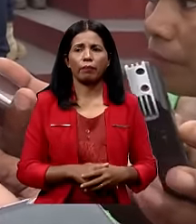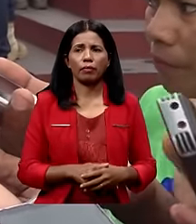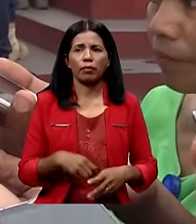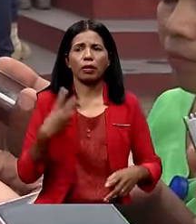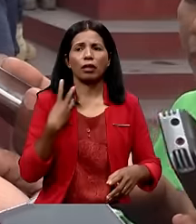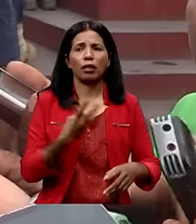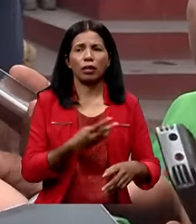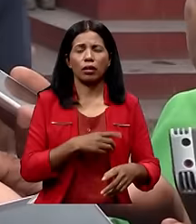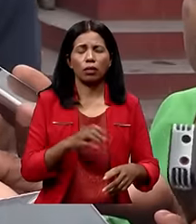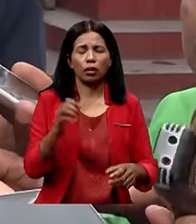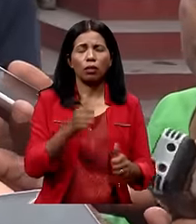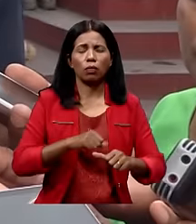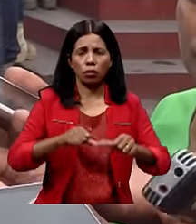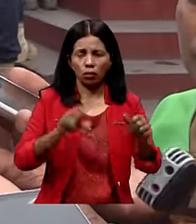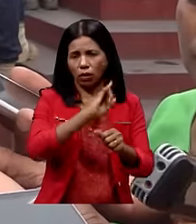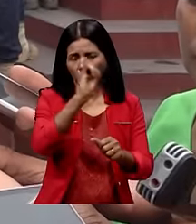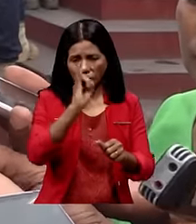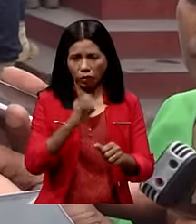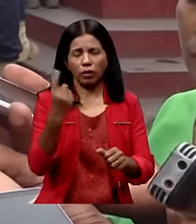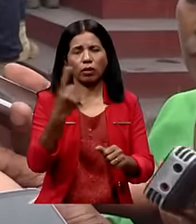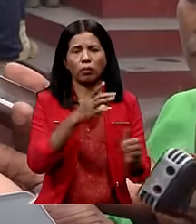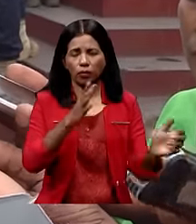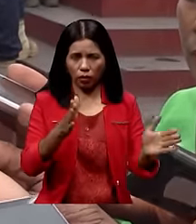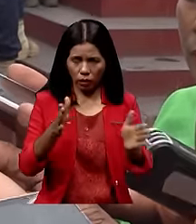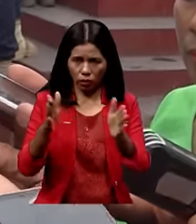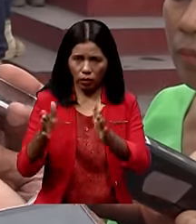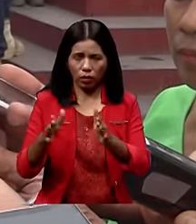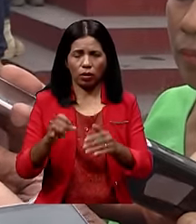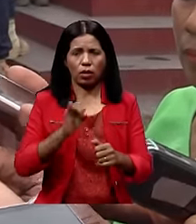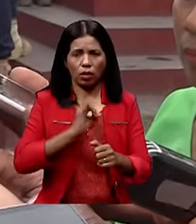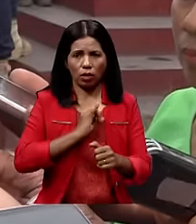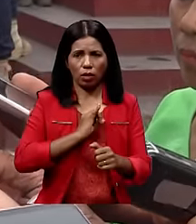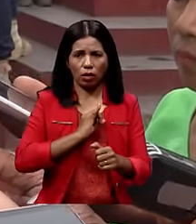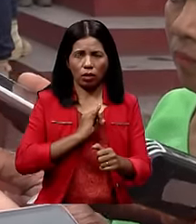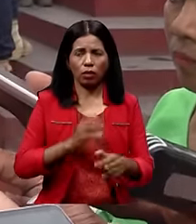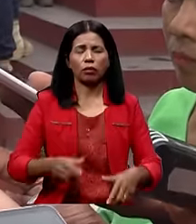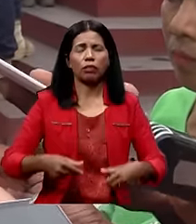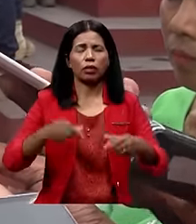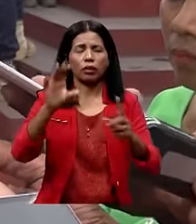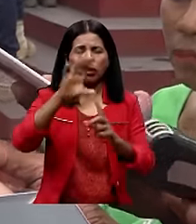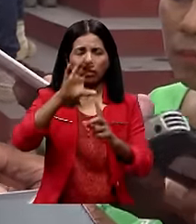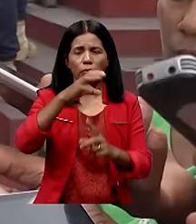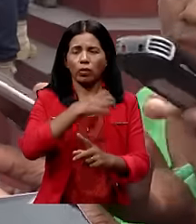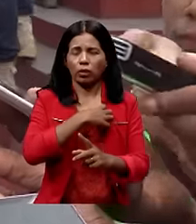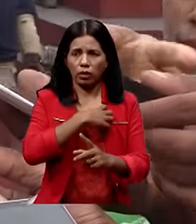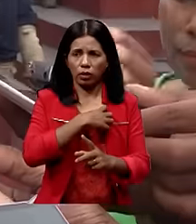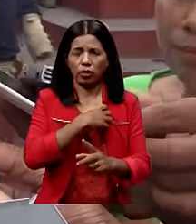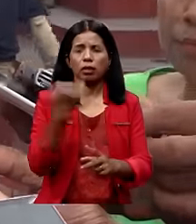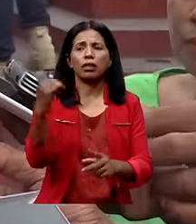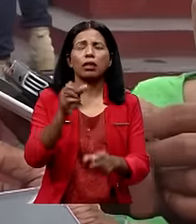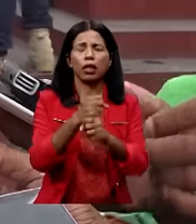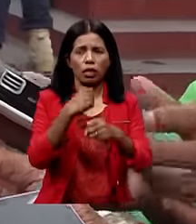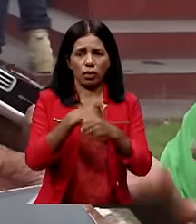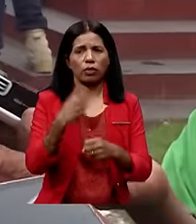kunjungi identifikan afati, am kunjungi identifikan afati, prosesyon ne sei hau despacho na ba comandante geral quanto se halo na fati halo na